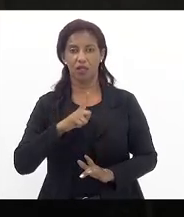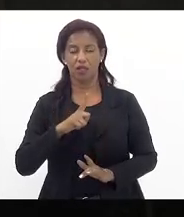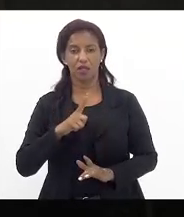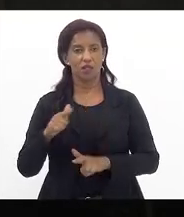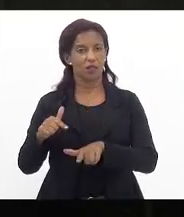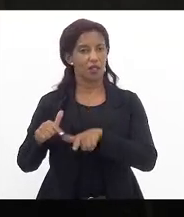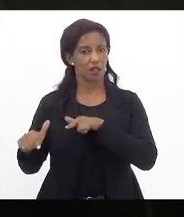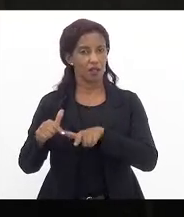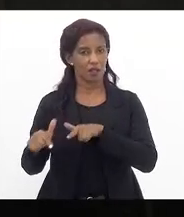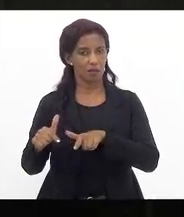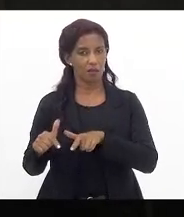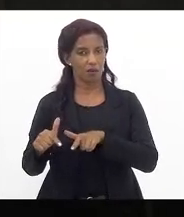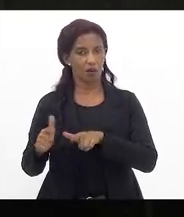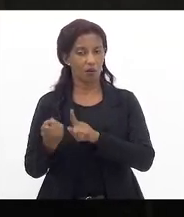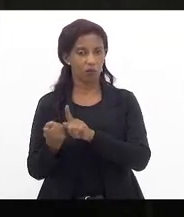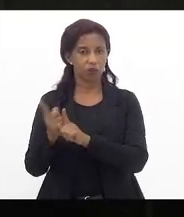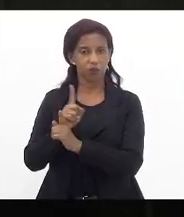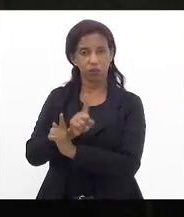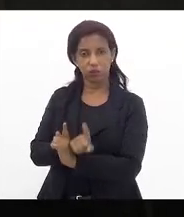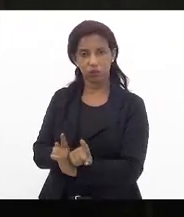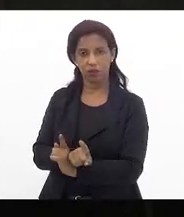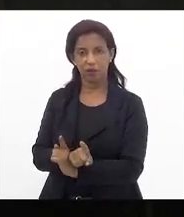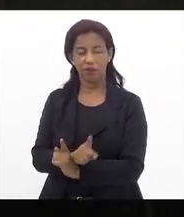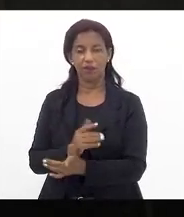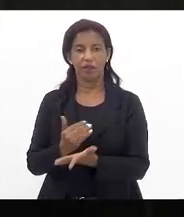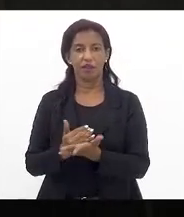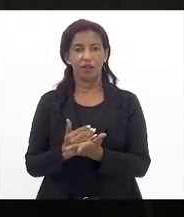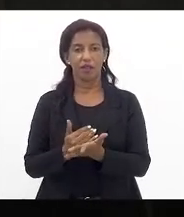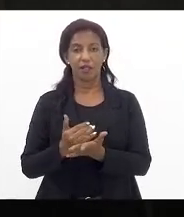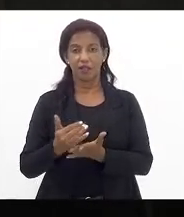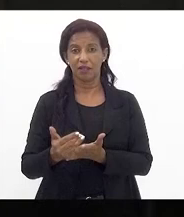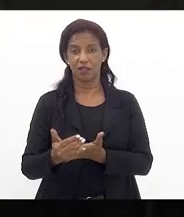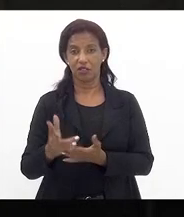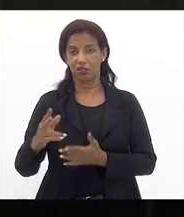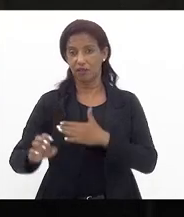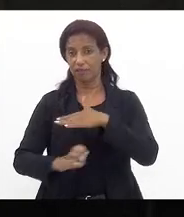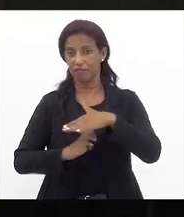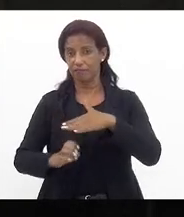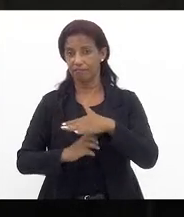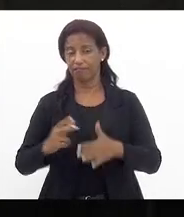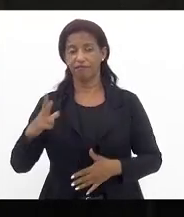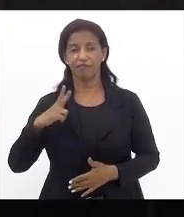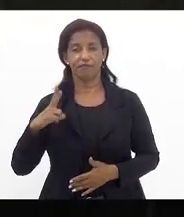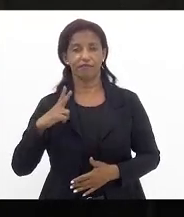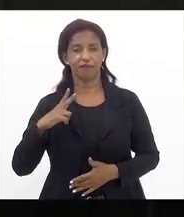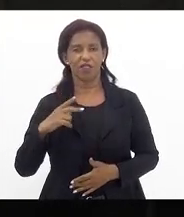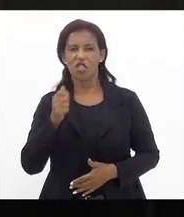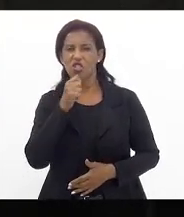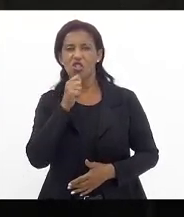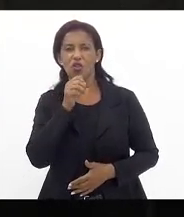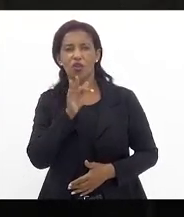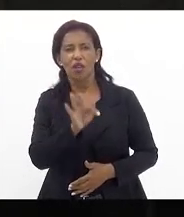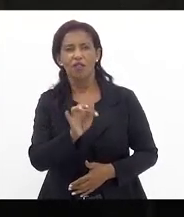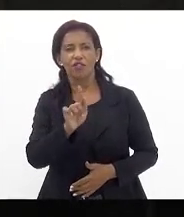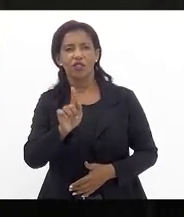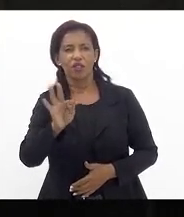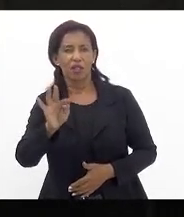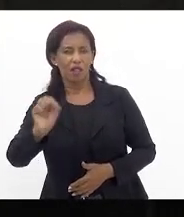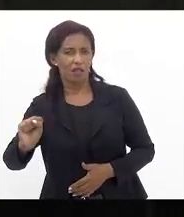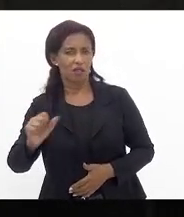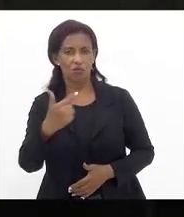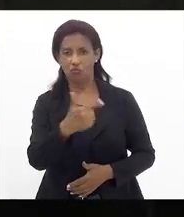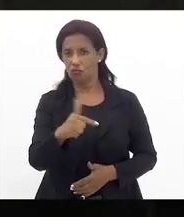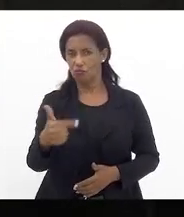serviço público, ao contrário da iniciativa privada, eles não têm fundo de garantia, Eles